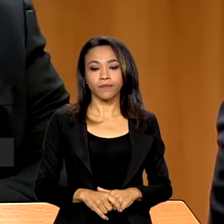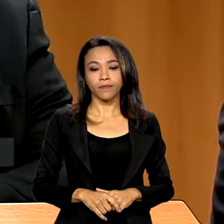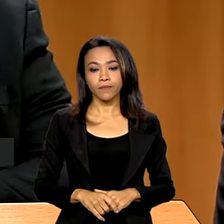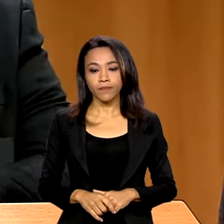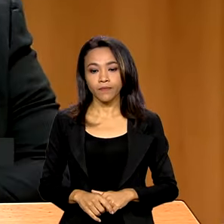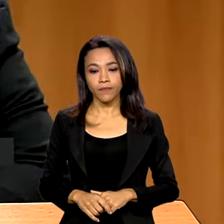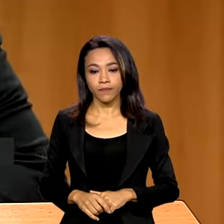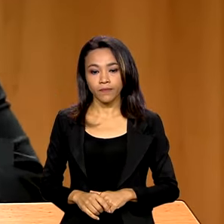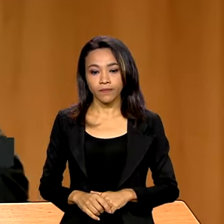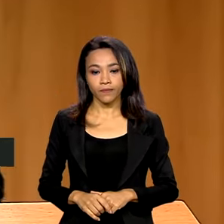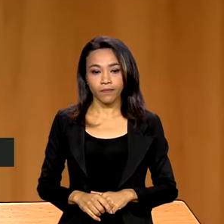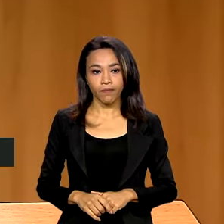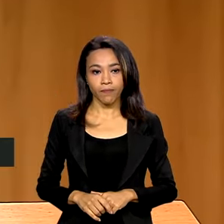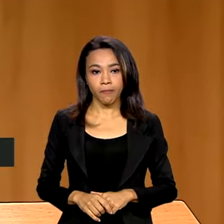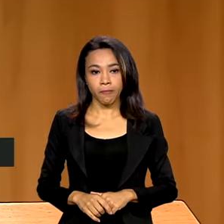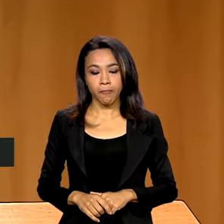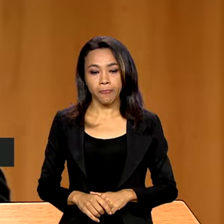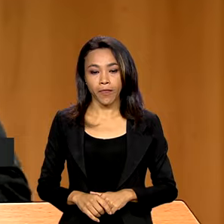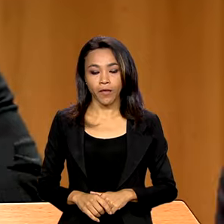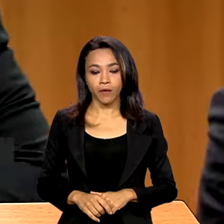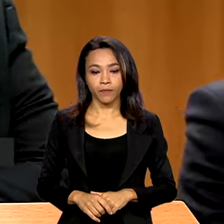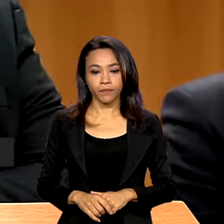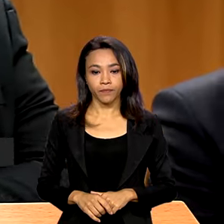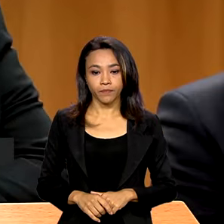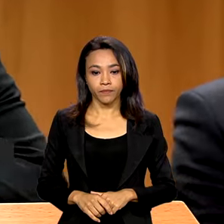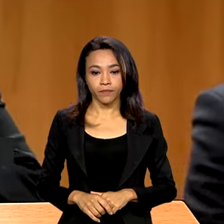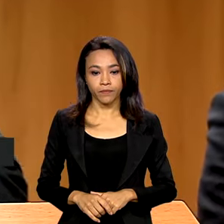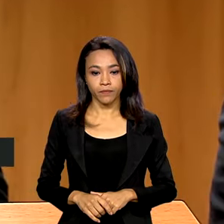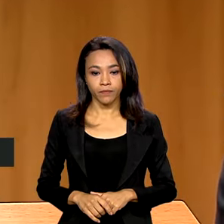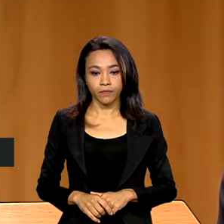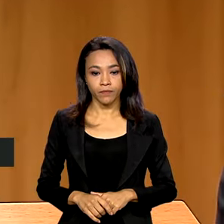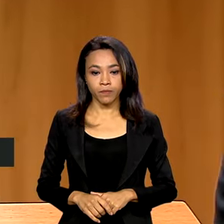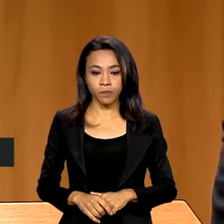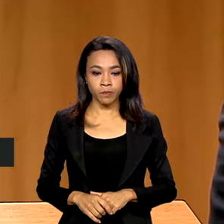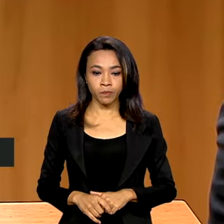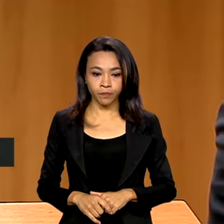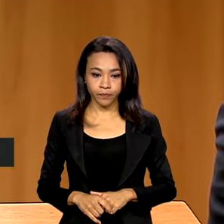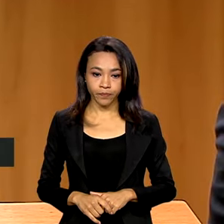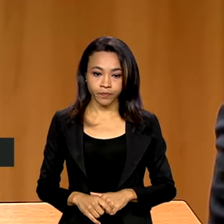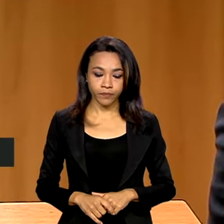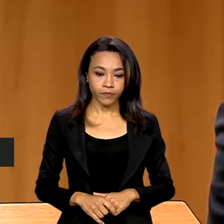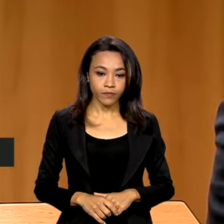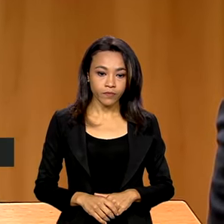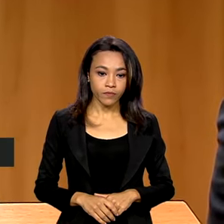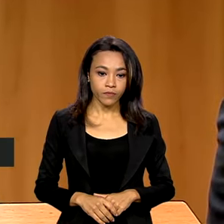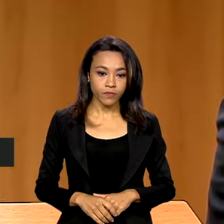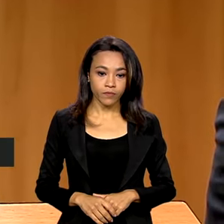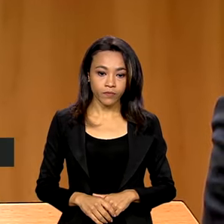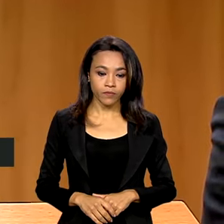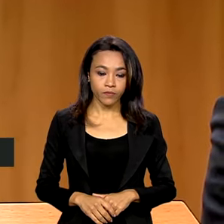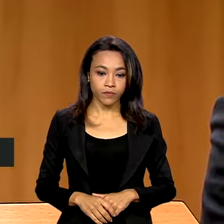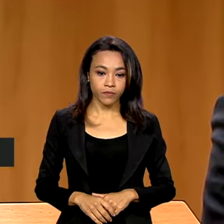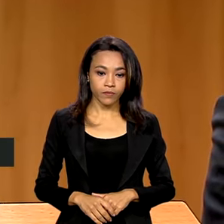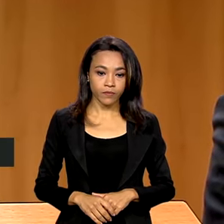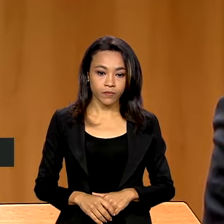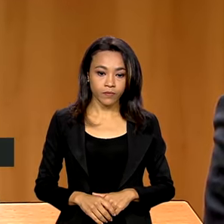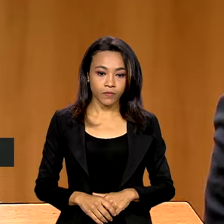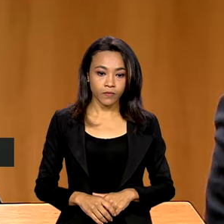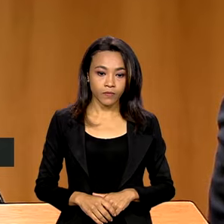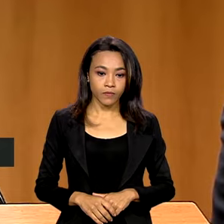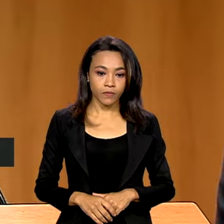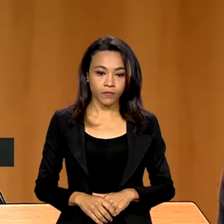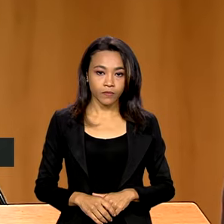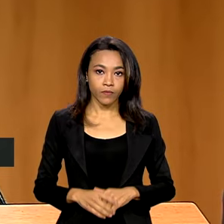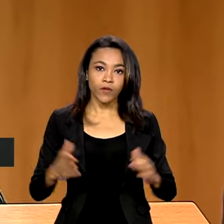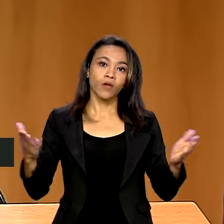Adamar, TV Globo. Bom dia, ministro, bom dia, diretor. Bom dia a todos. Sobre a